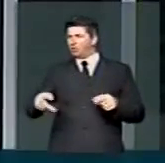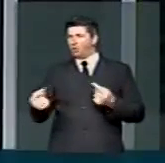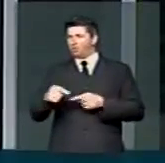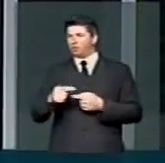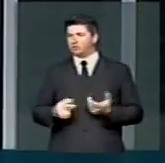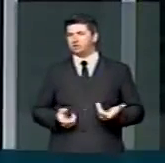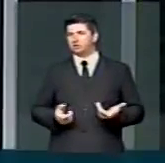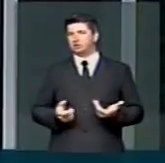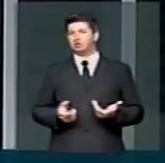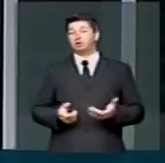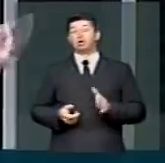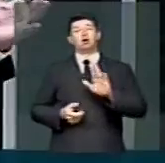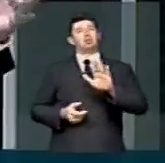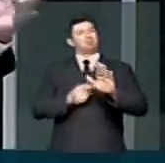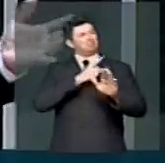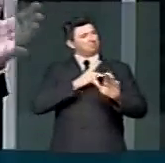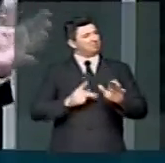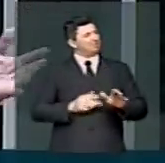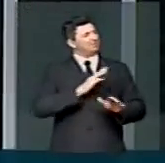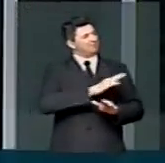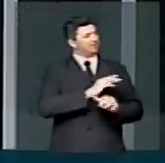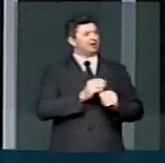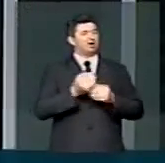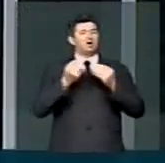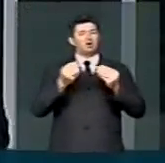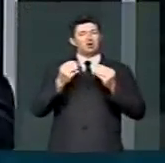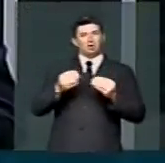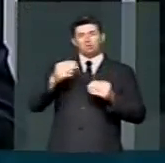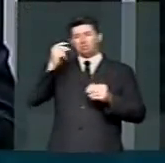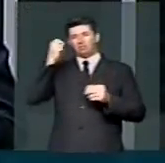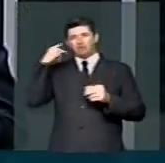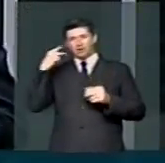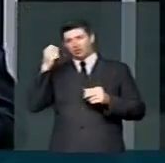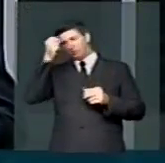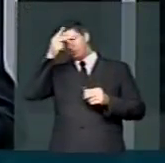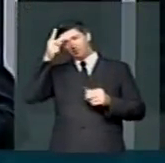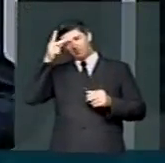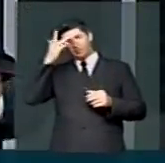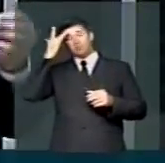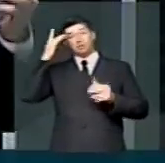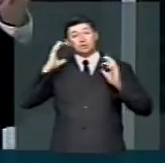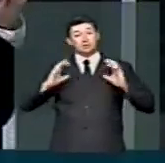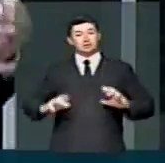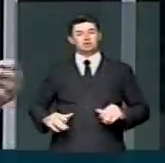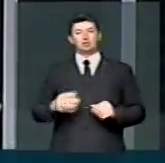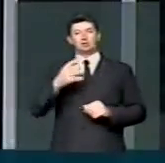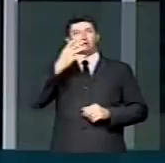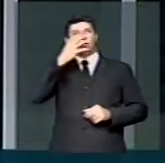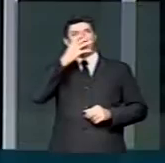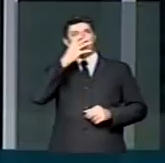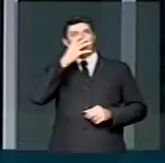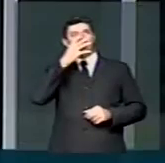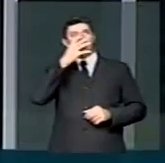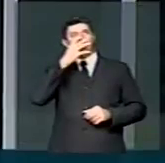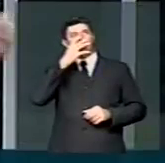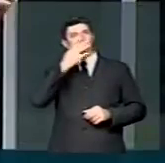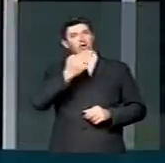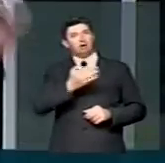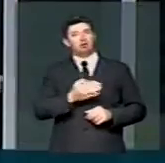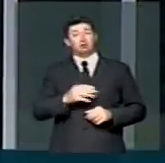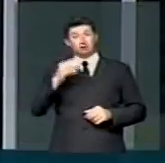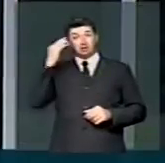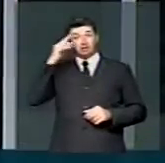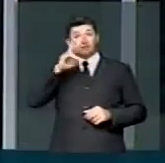presidente, como é que um prefeito, um vereador, um cidadão que assiste a tudo isso